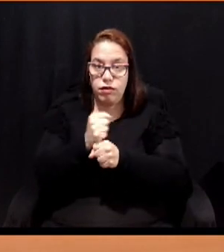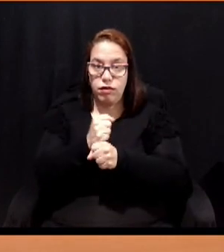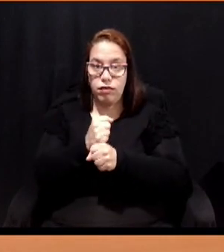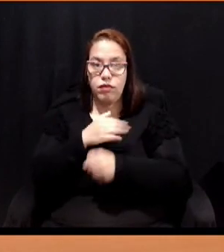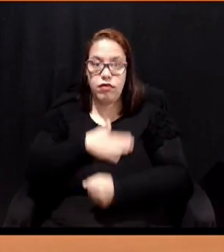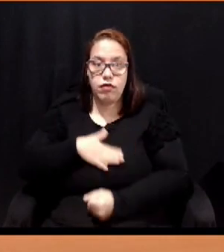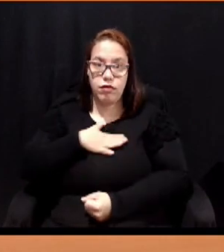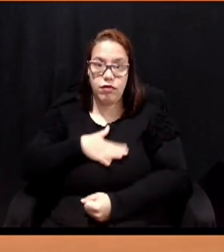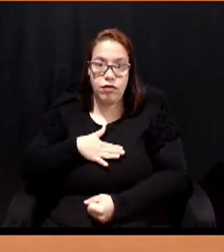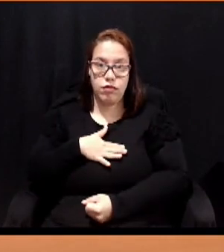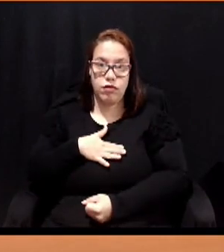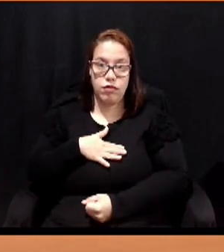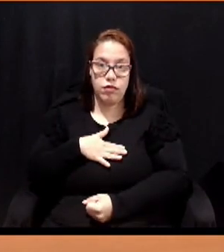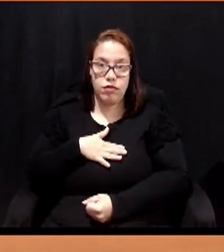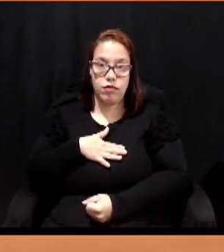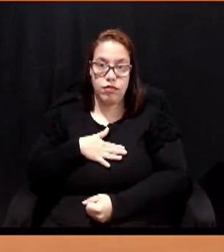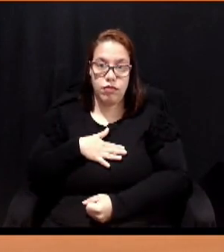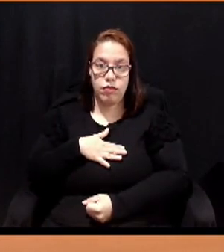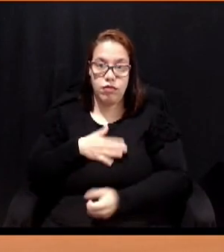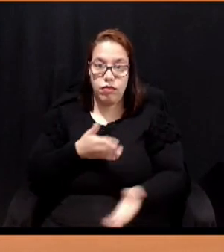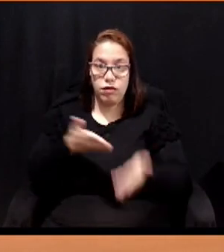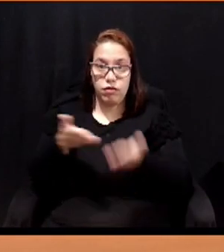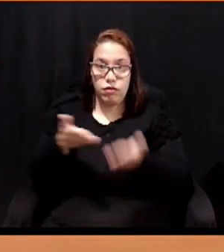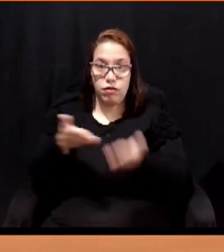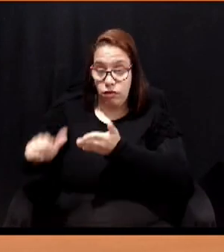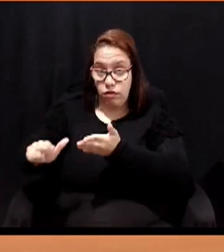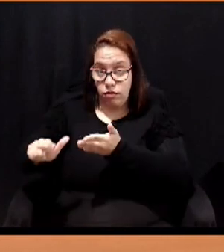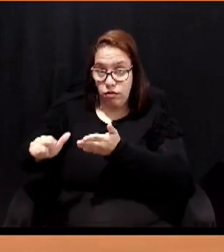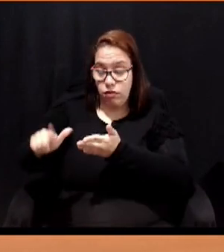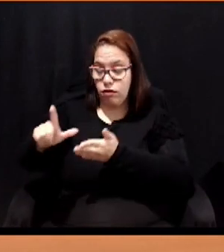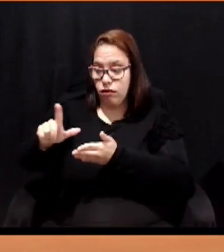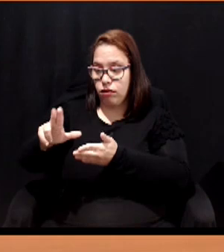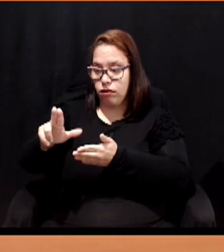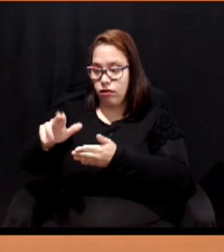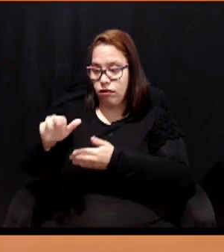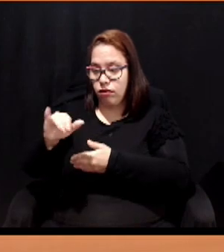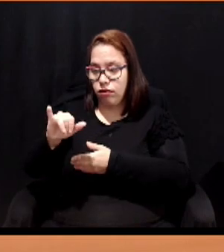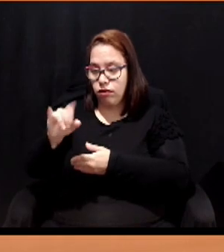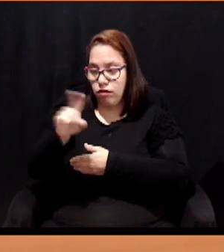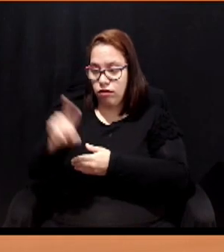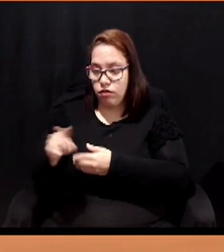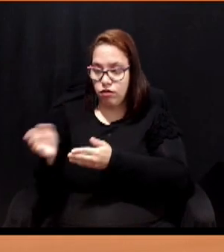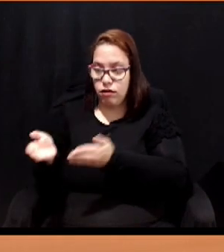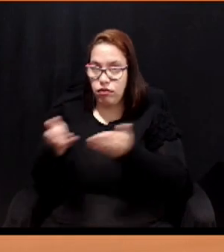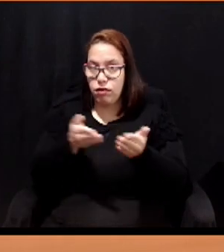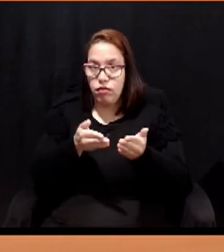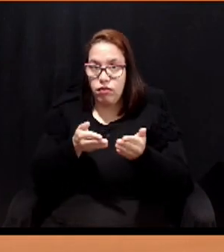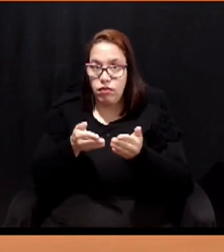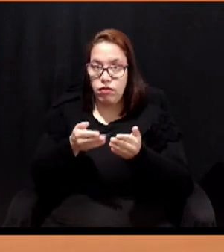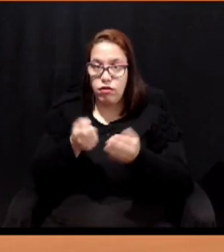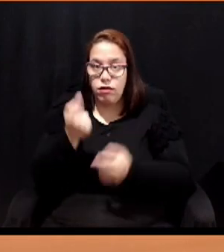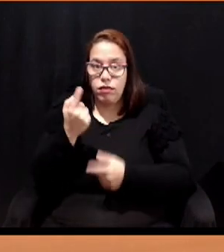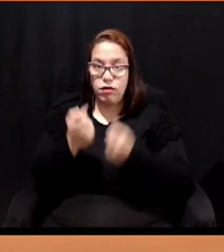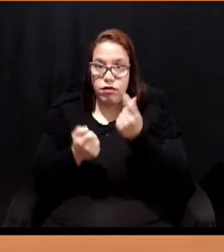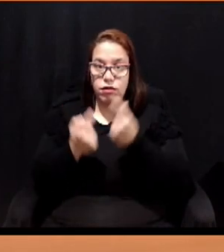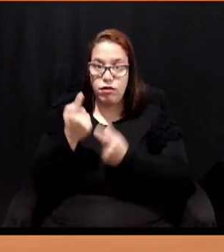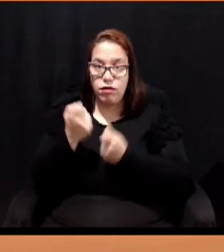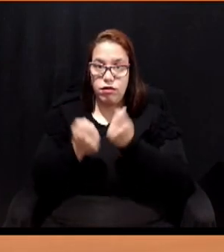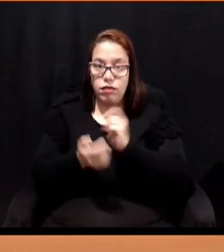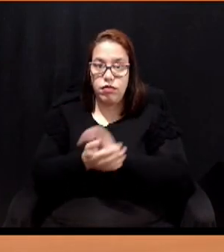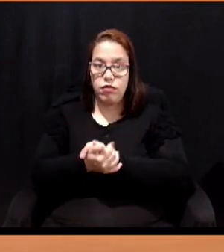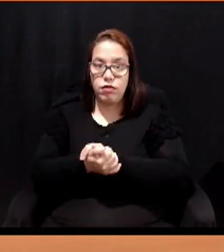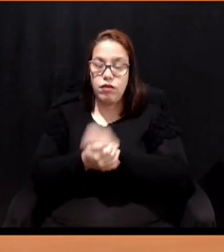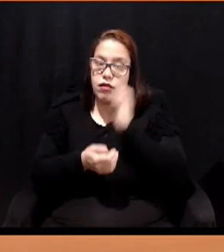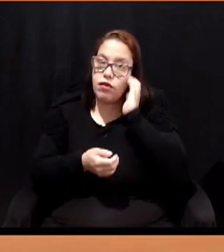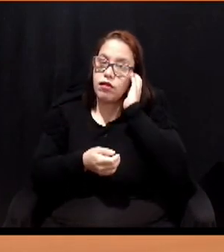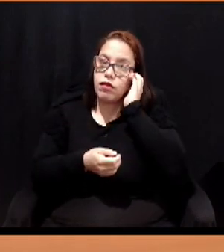de passar novamente aqui para o Luiz, para ele trazer um pouquinho